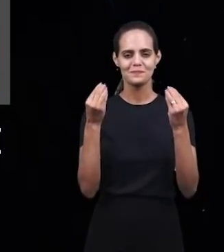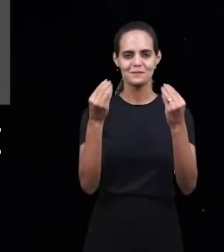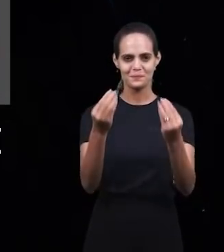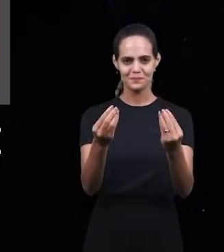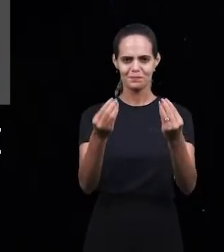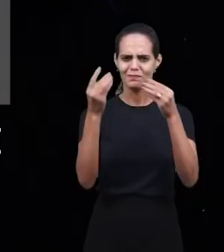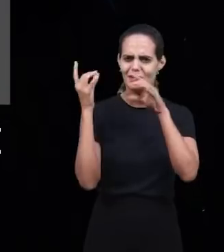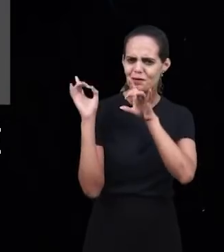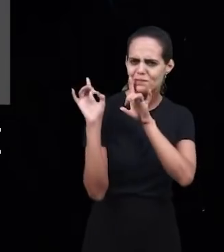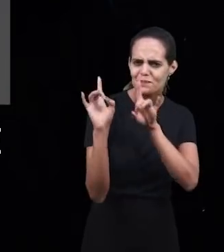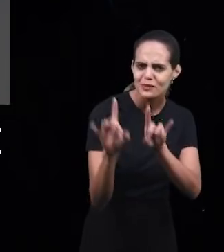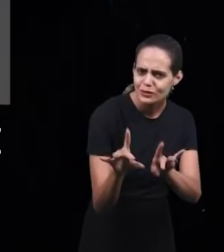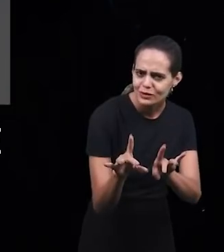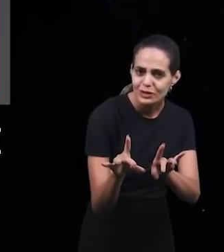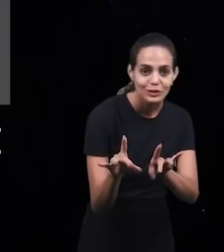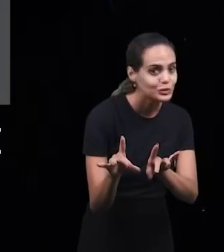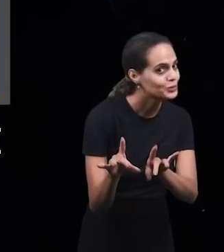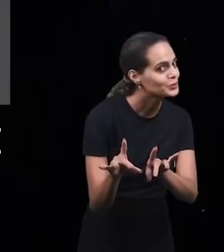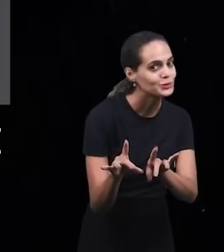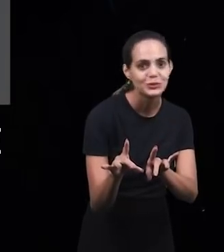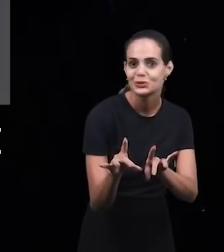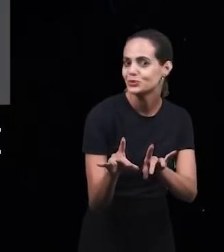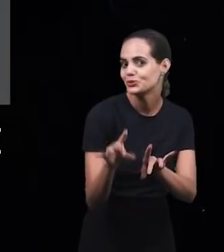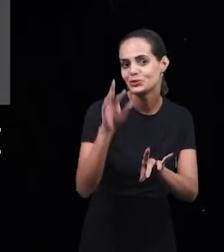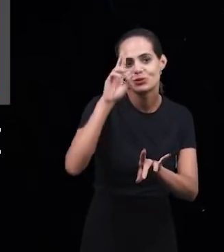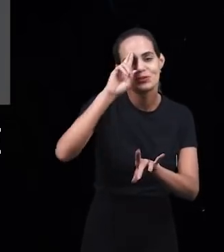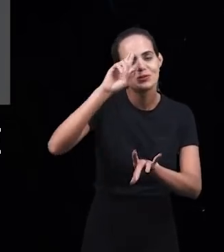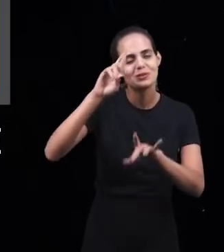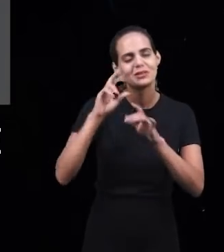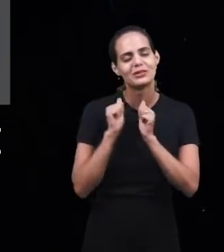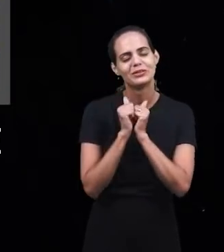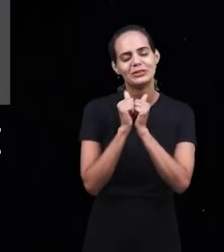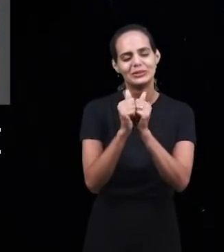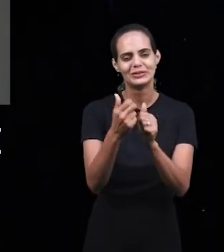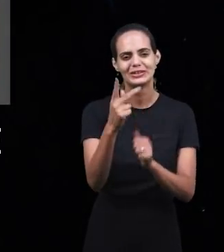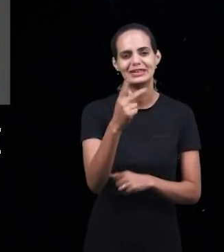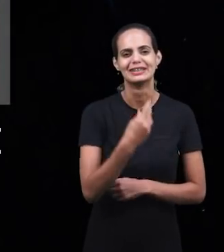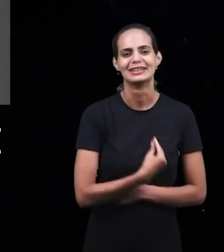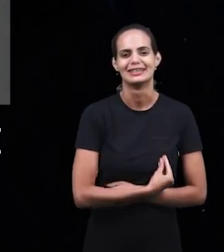dou, não te deixarei, diz o